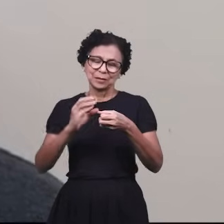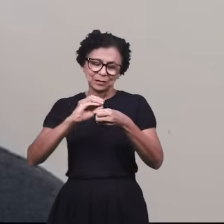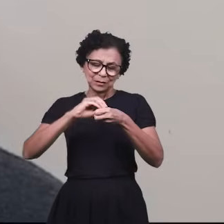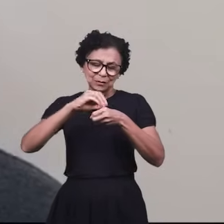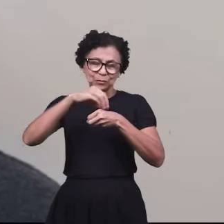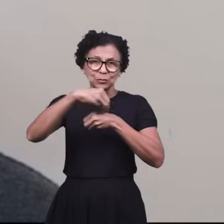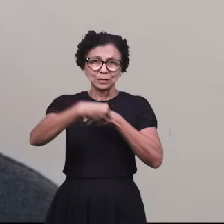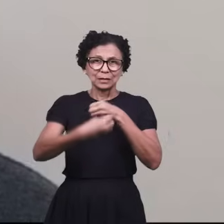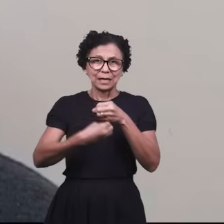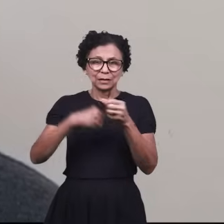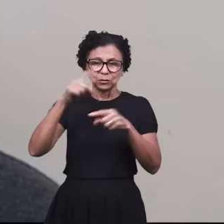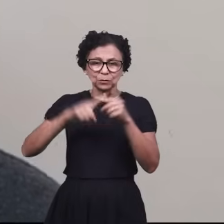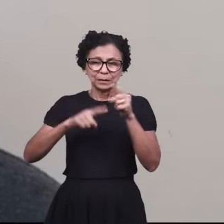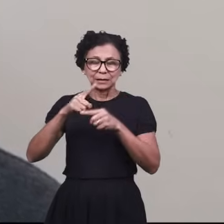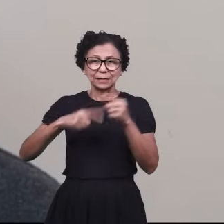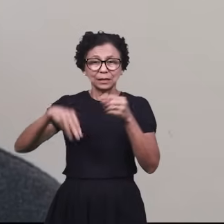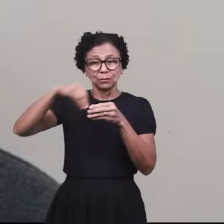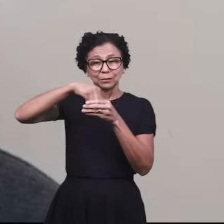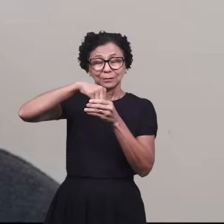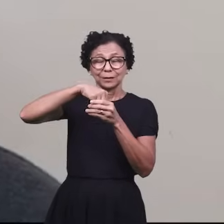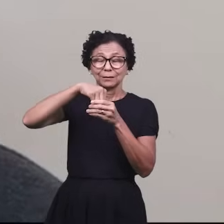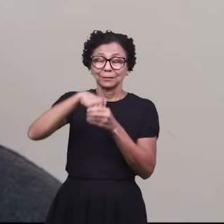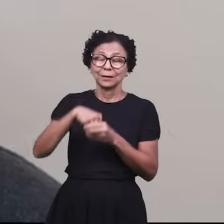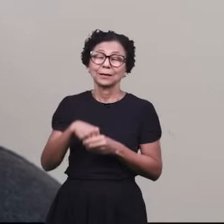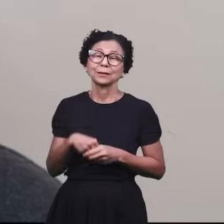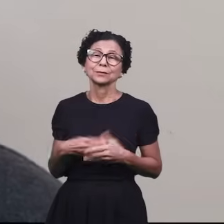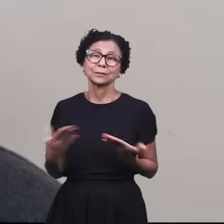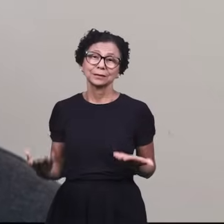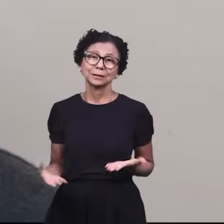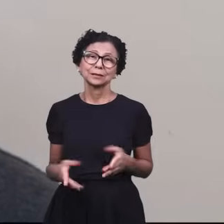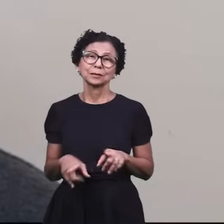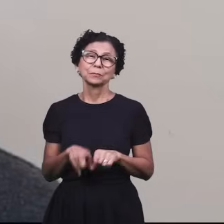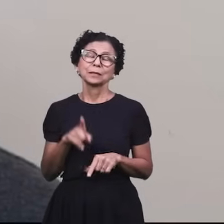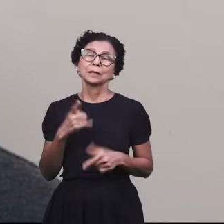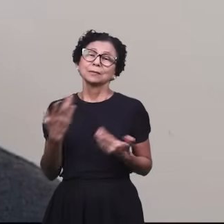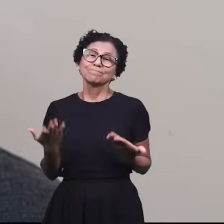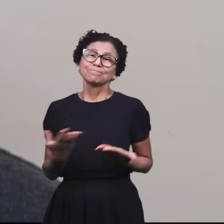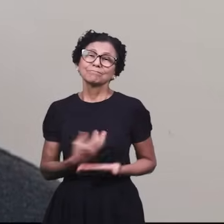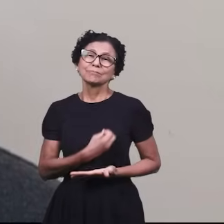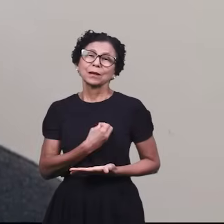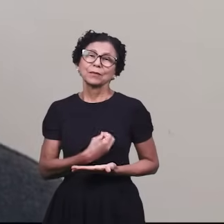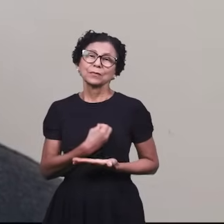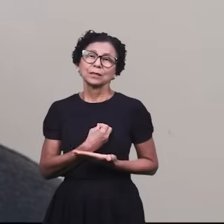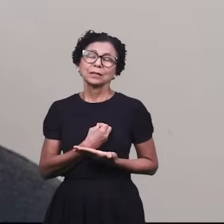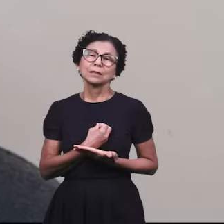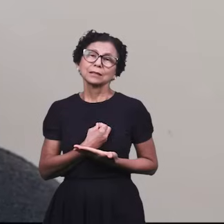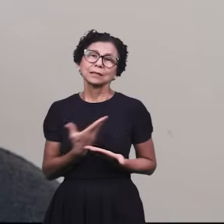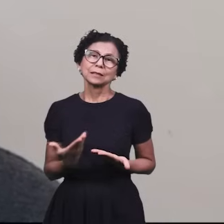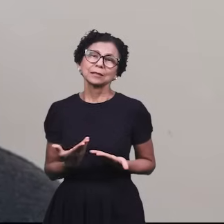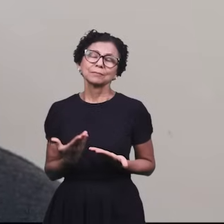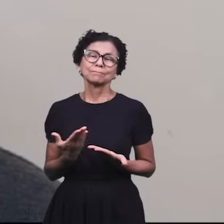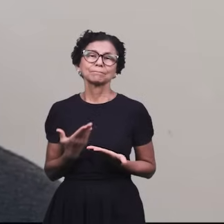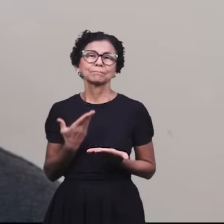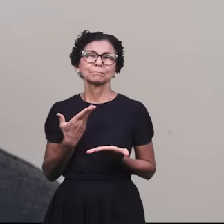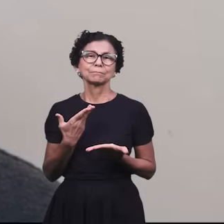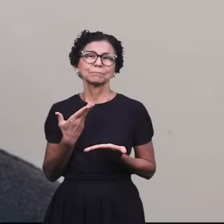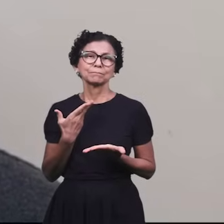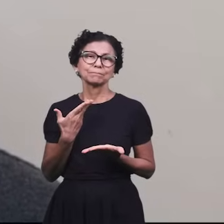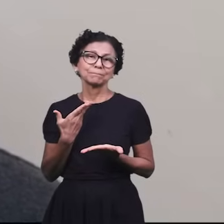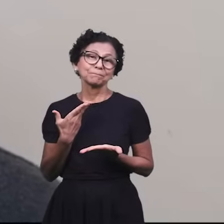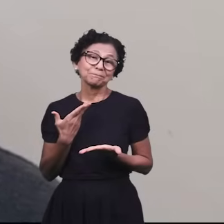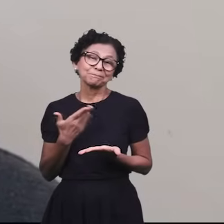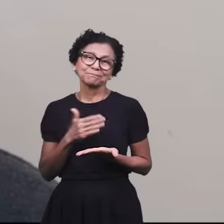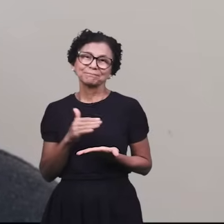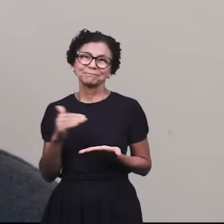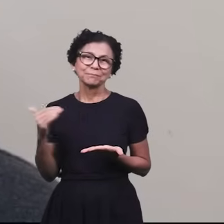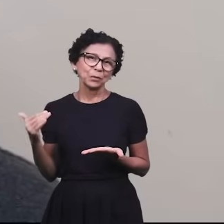célula, dos tecidos e dos órgãos, até mesmo comprometendo a vida. Então, por isso que nós podemos dizer que